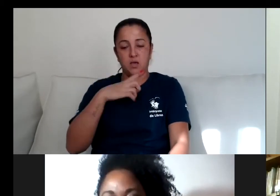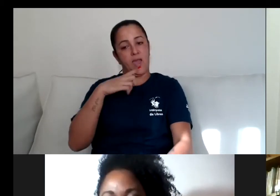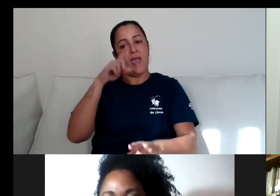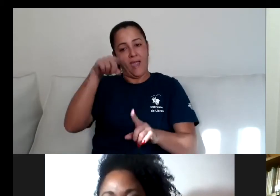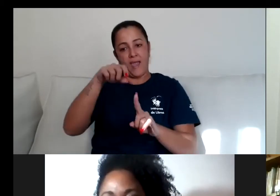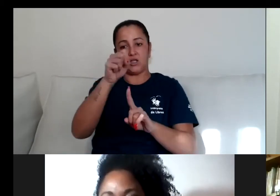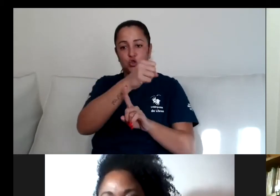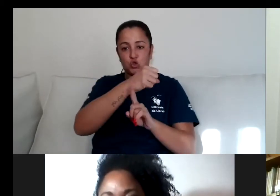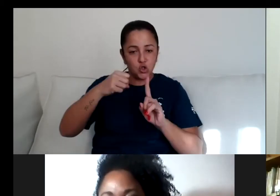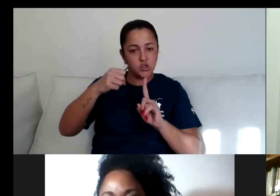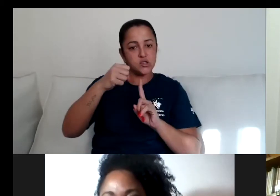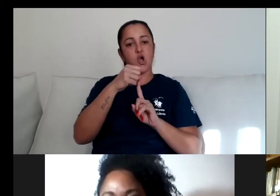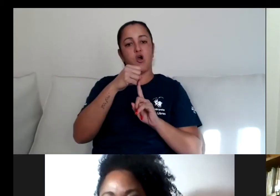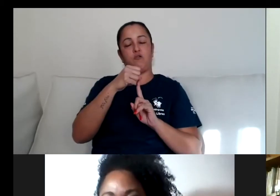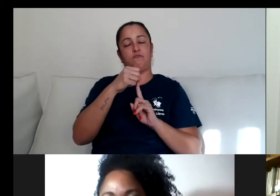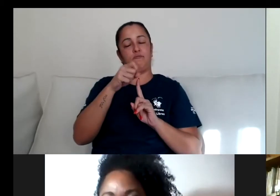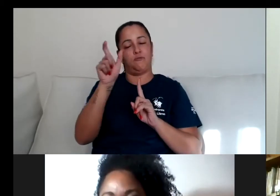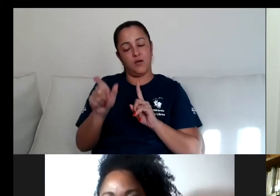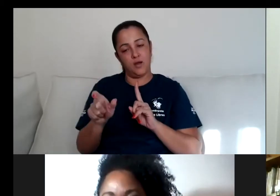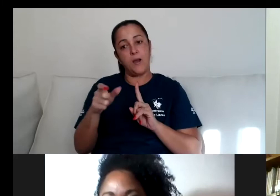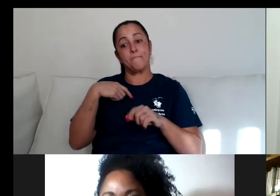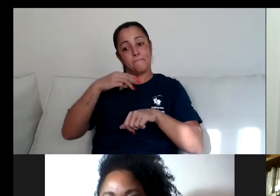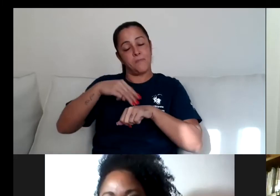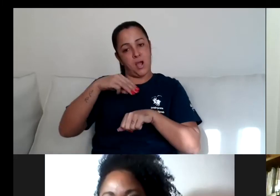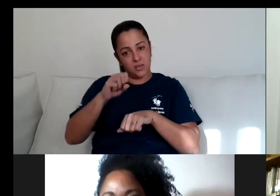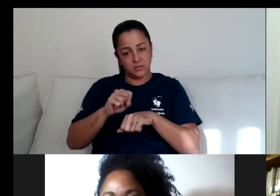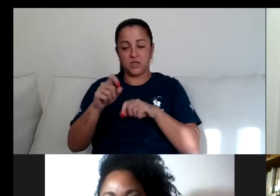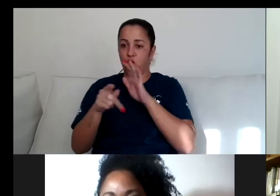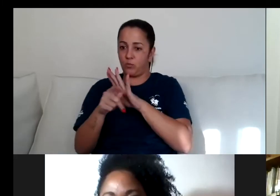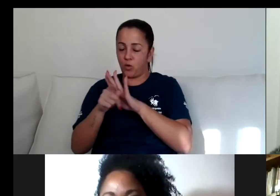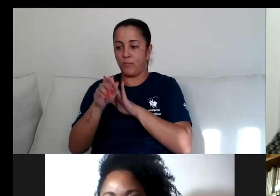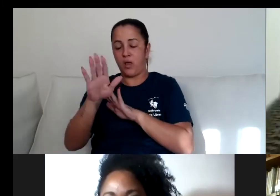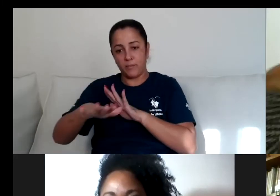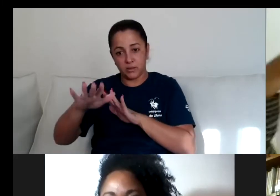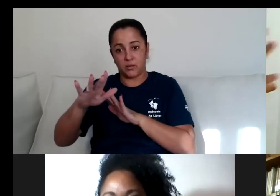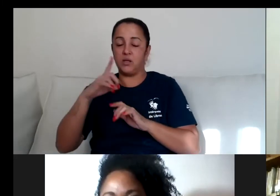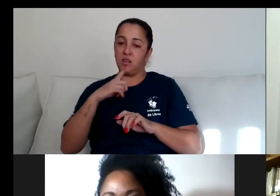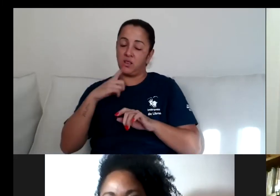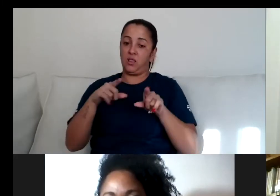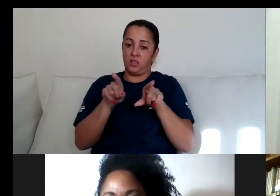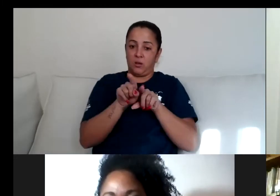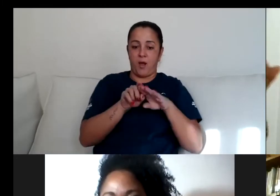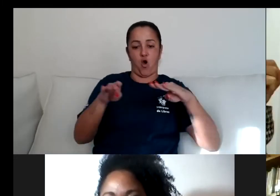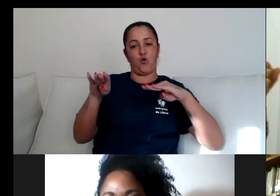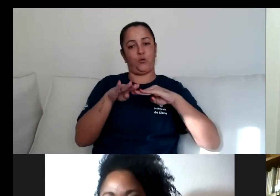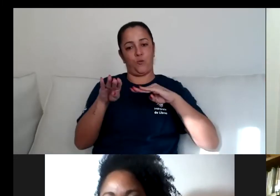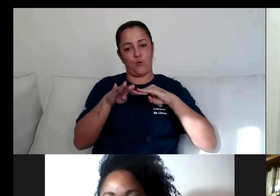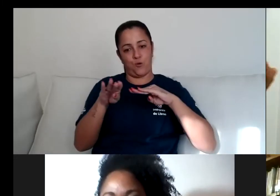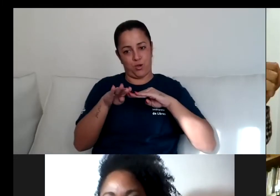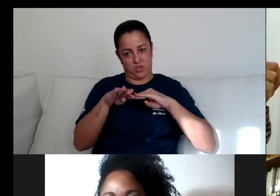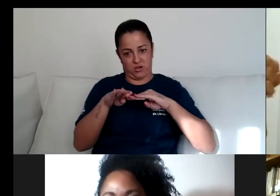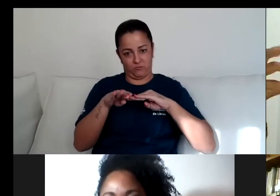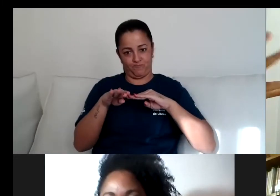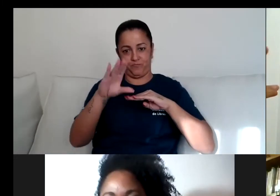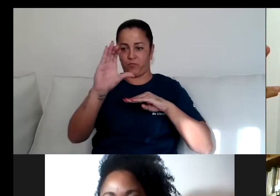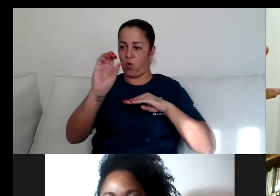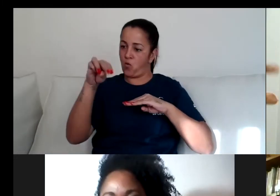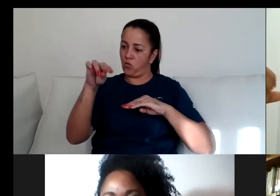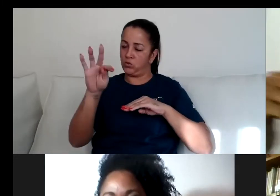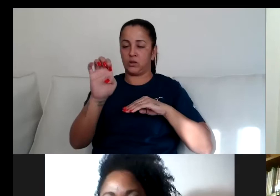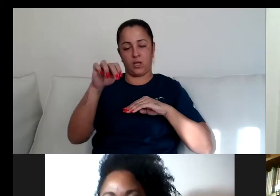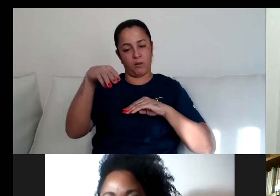e especialista em gestão cultural contemporânea. A Neide publicou em 2017, gente, a Zine